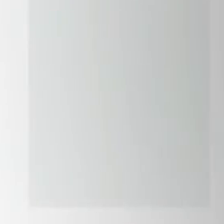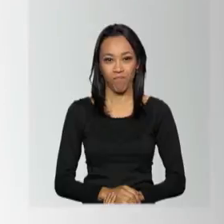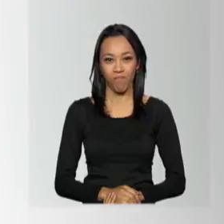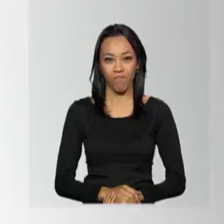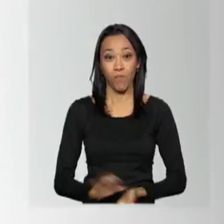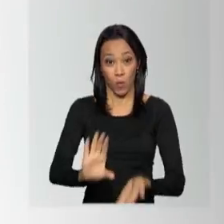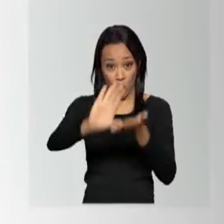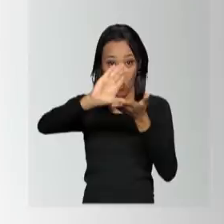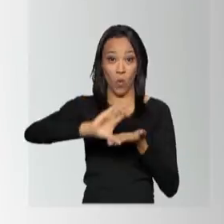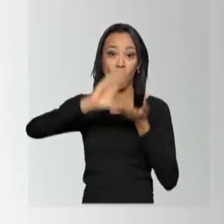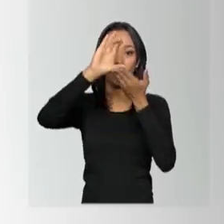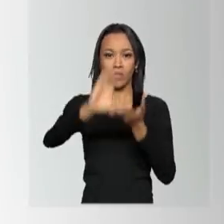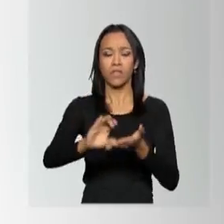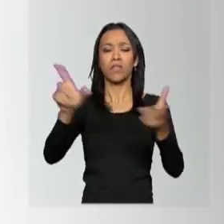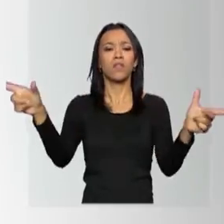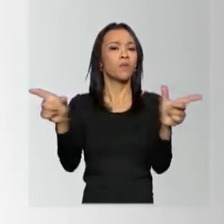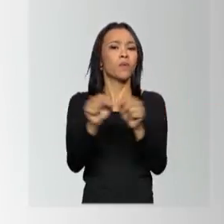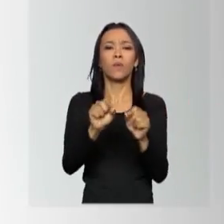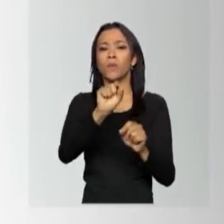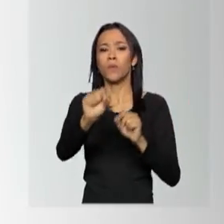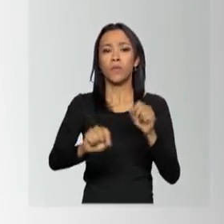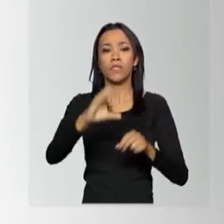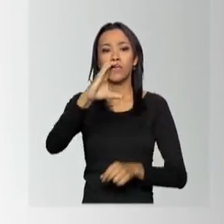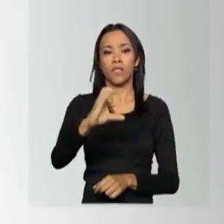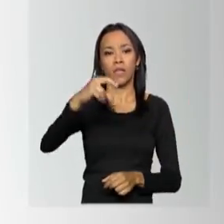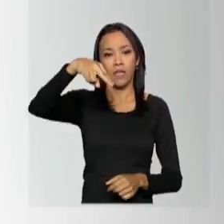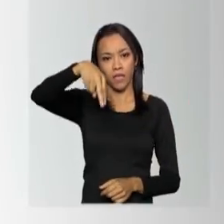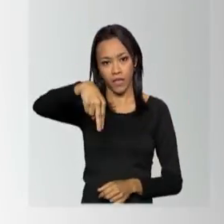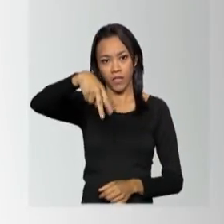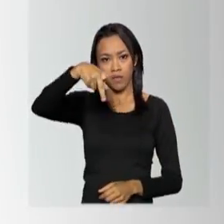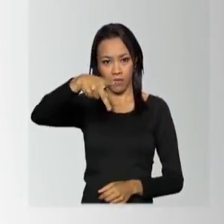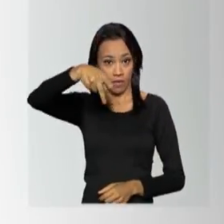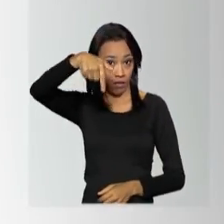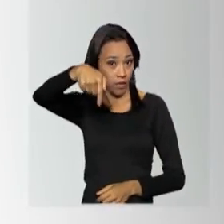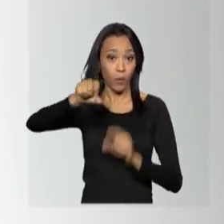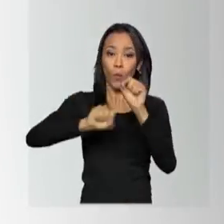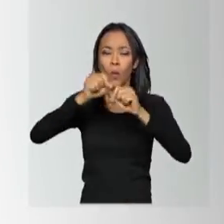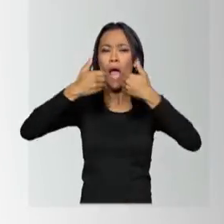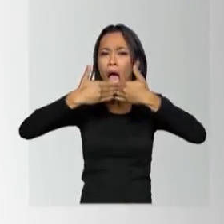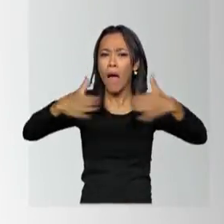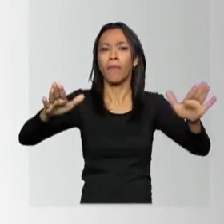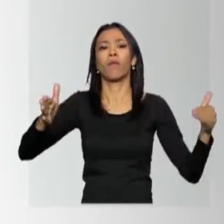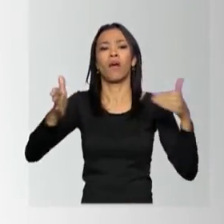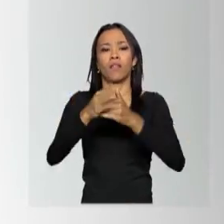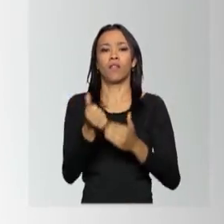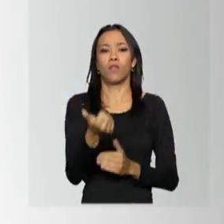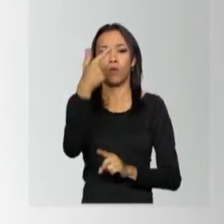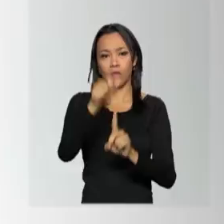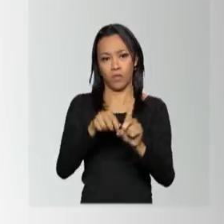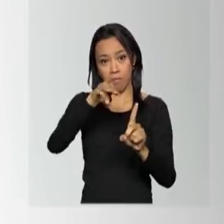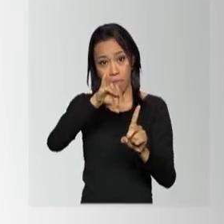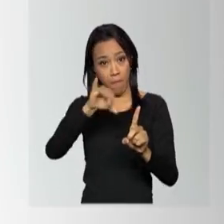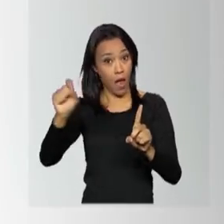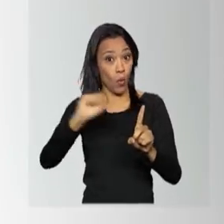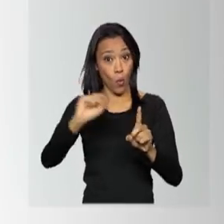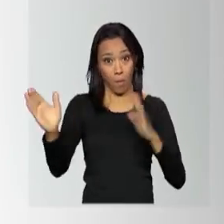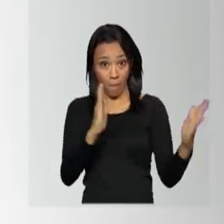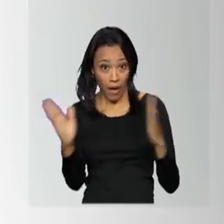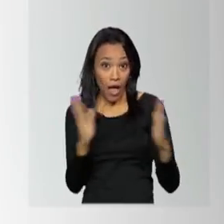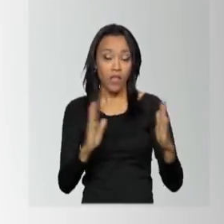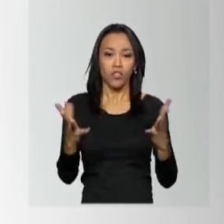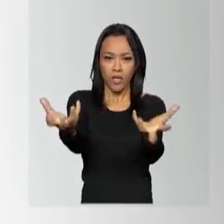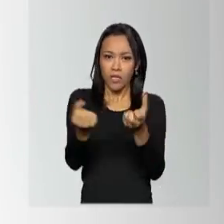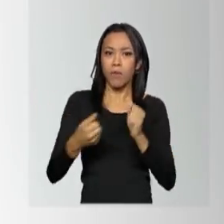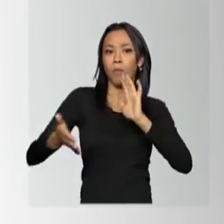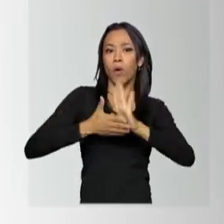O Conselho Nacional de Desenvolvimento Científico e Tecnológico, CNPq, abriu até 12 de maio o prazo para envio de